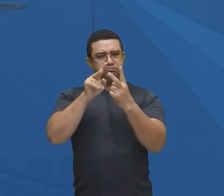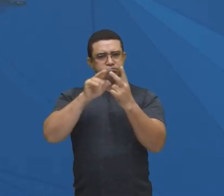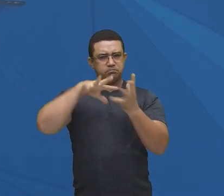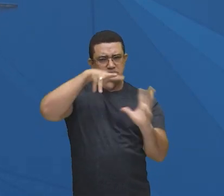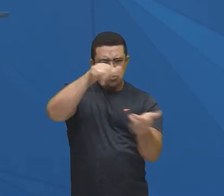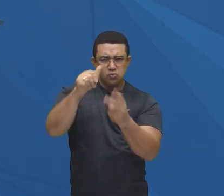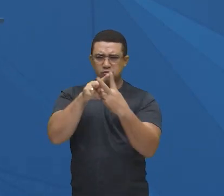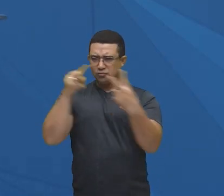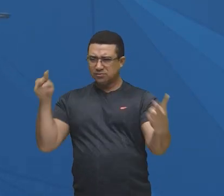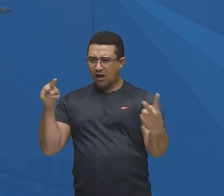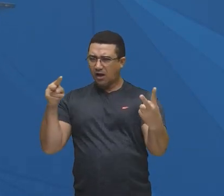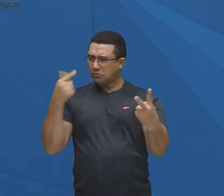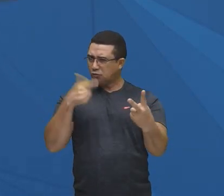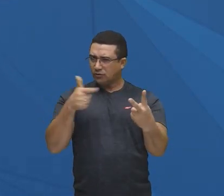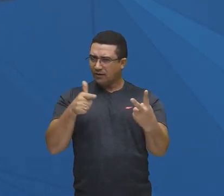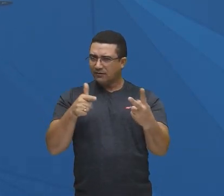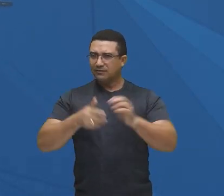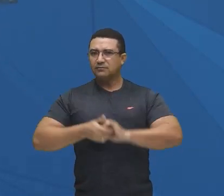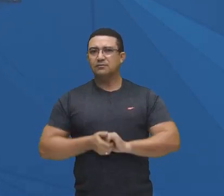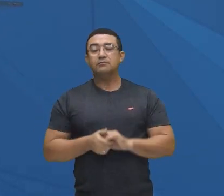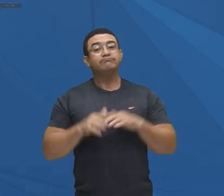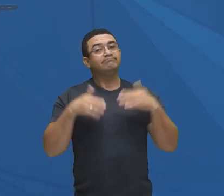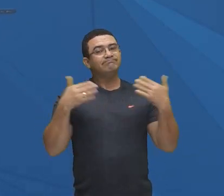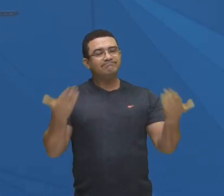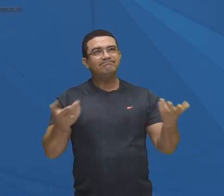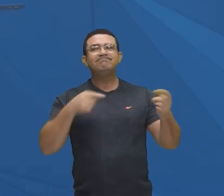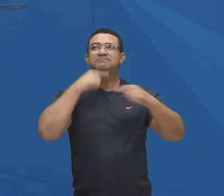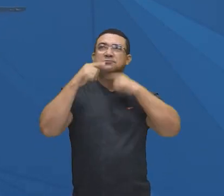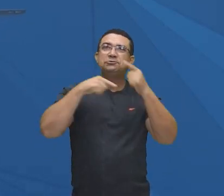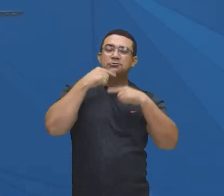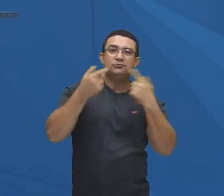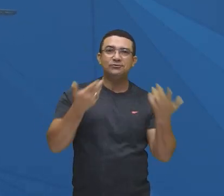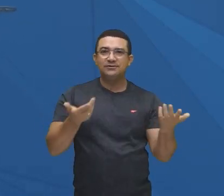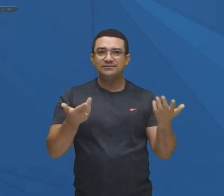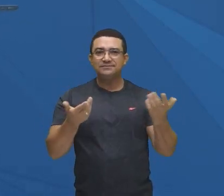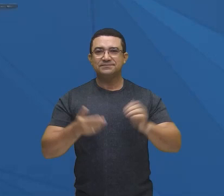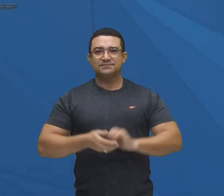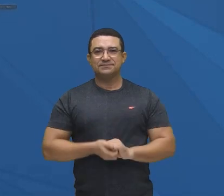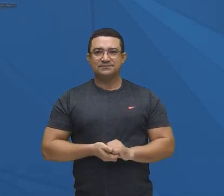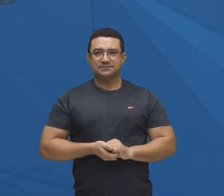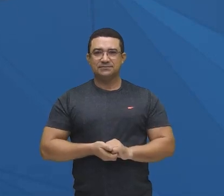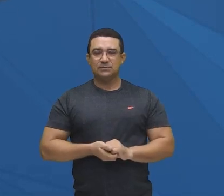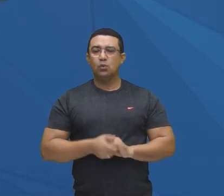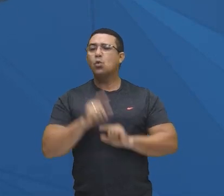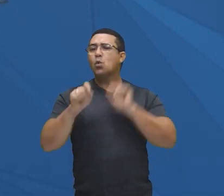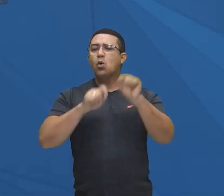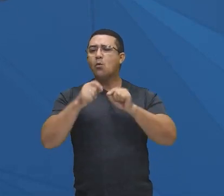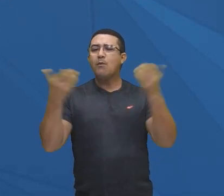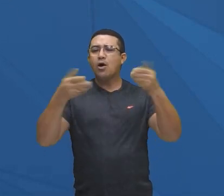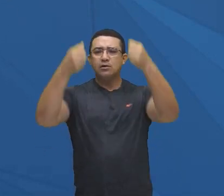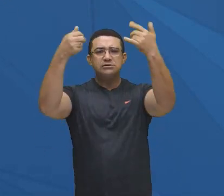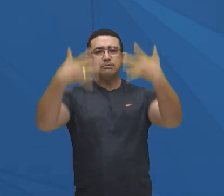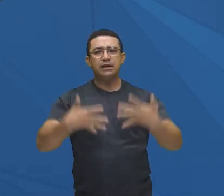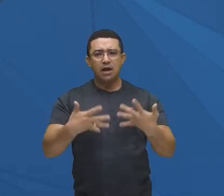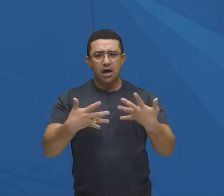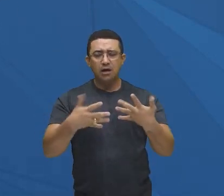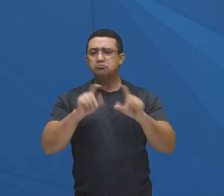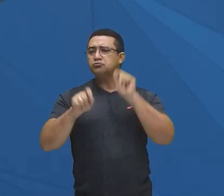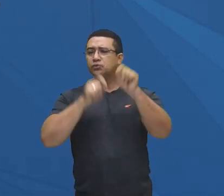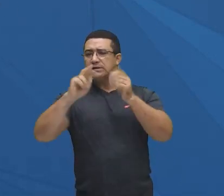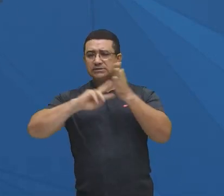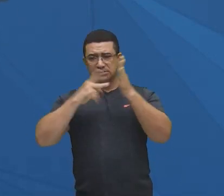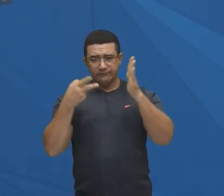real ou não, né? Quais questões a gente pode estar aí trazendo e relacionando em relação ao que é o